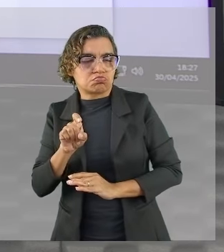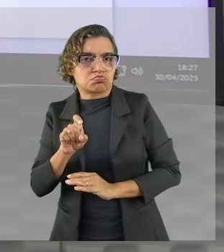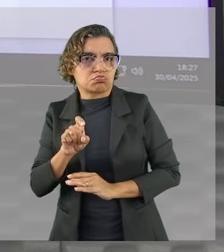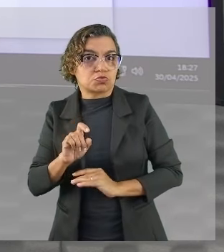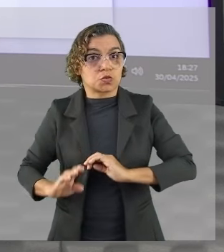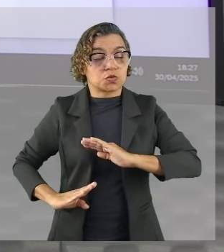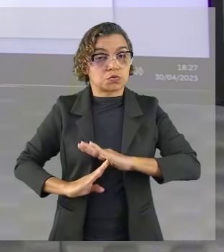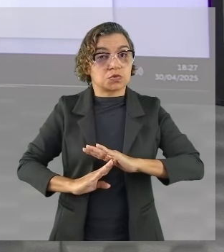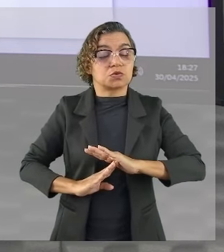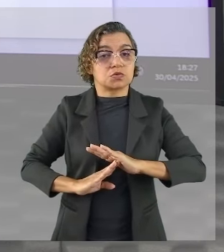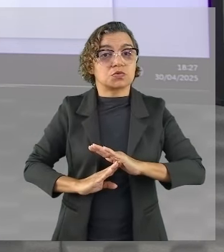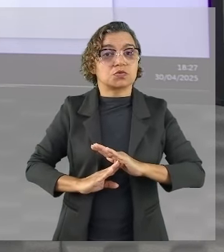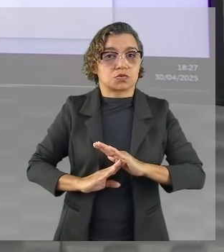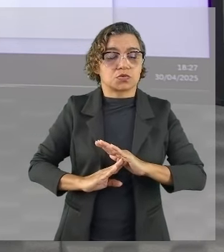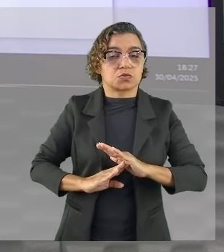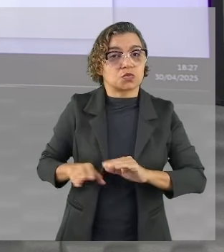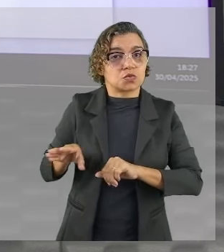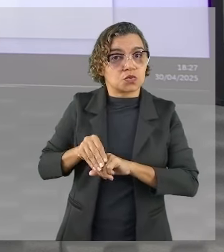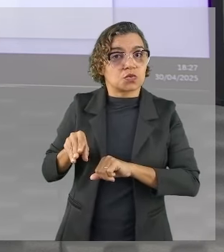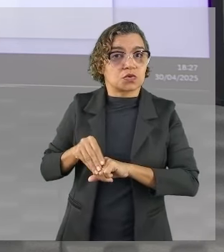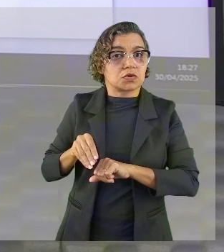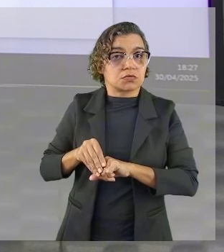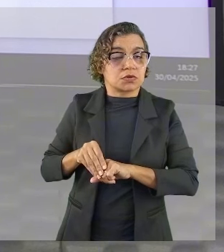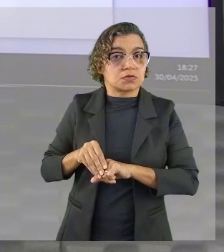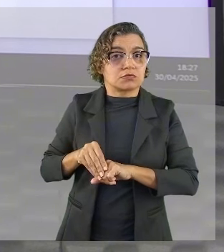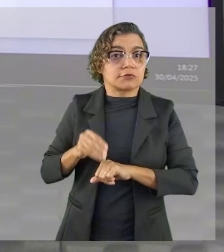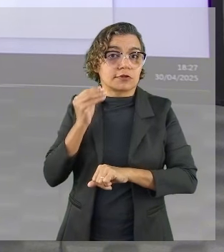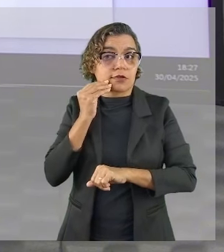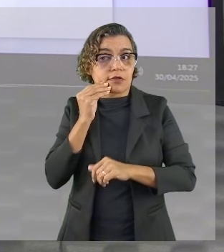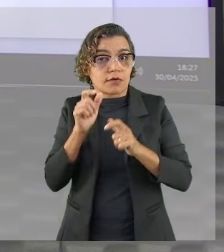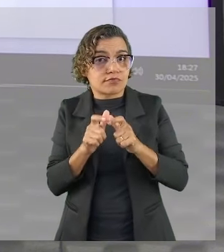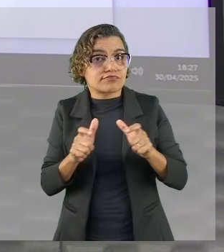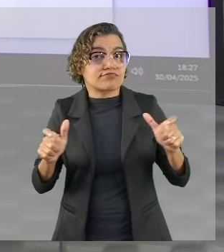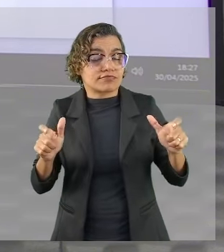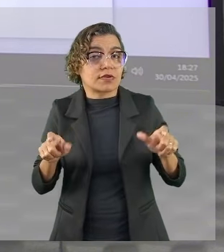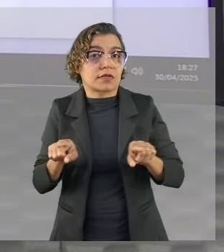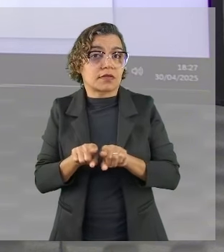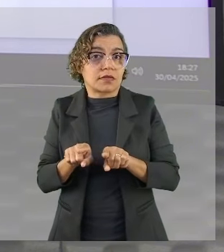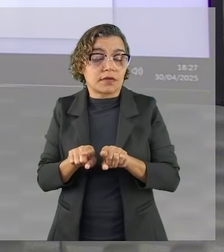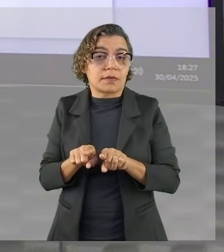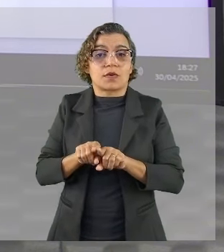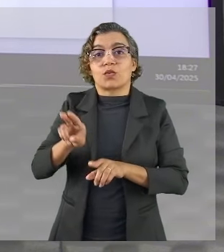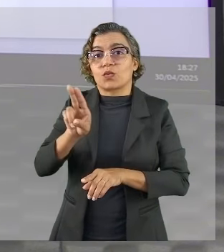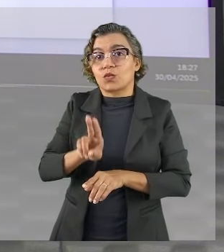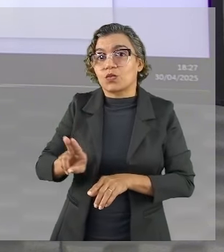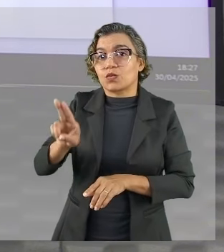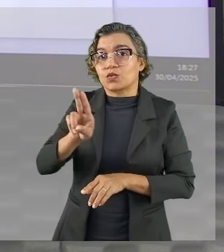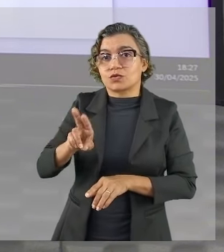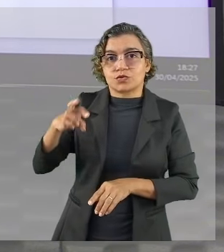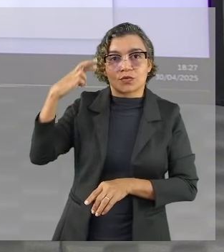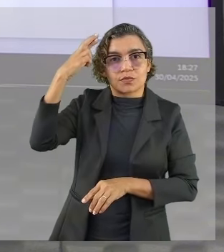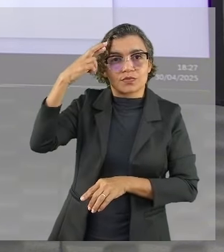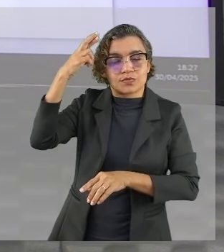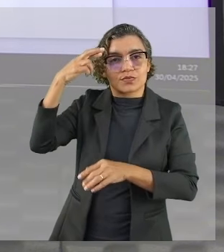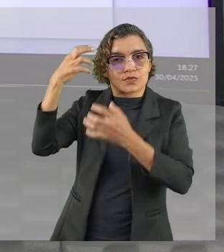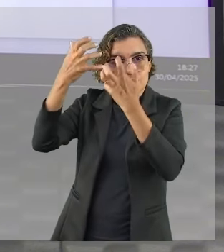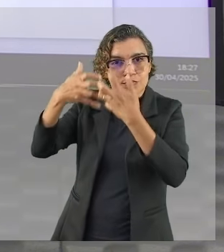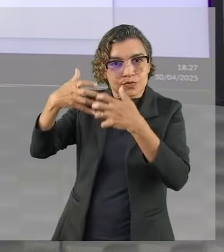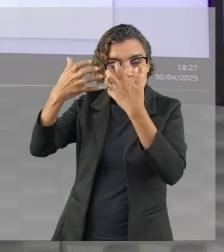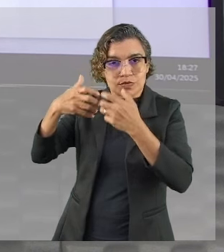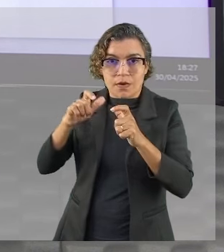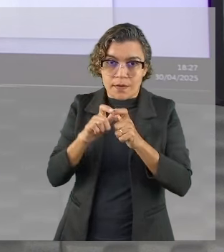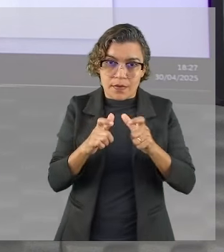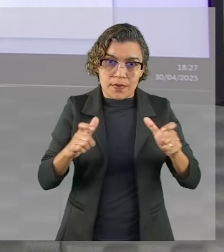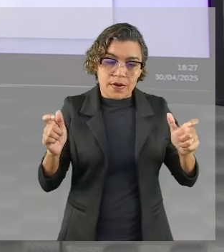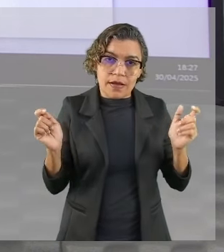para expandir os limites do conhecimento e, de certa forma, fazendo esse uso da racionalidade, expandir a